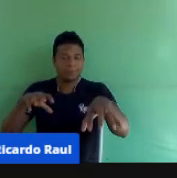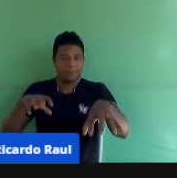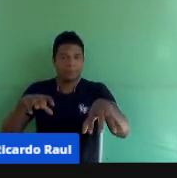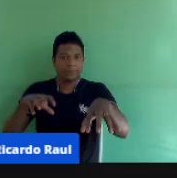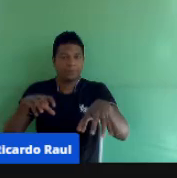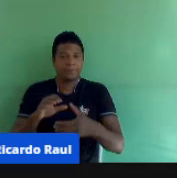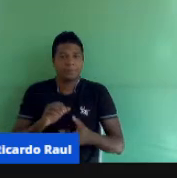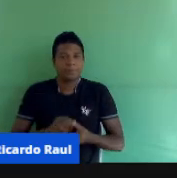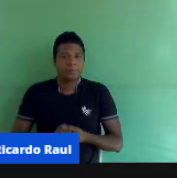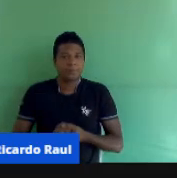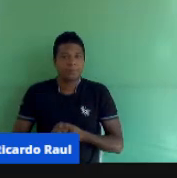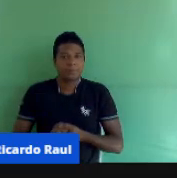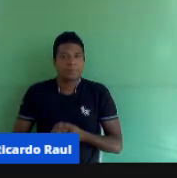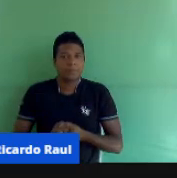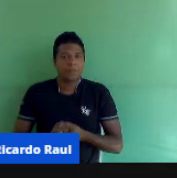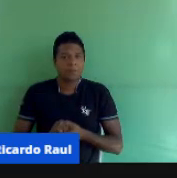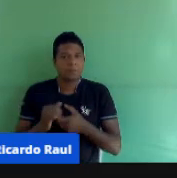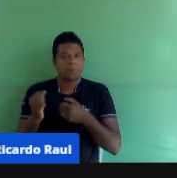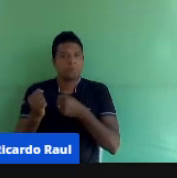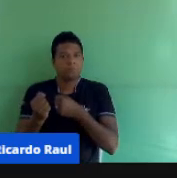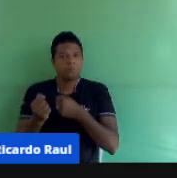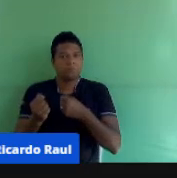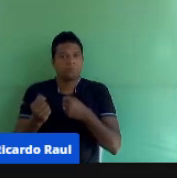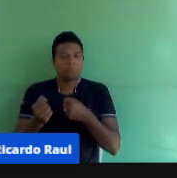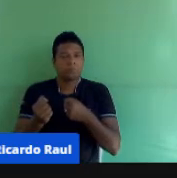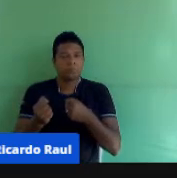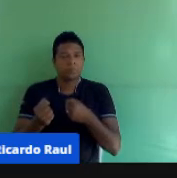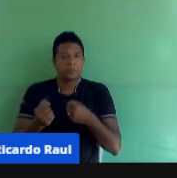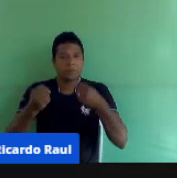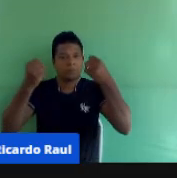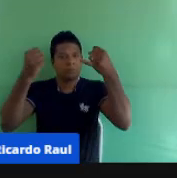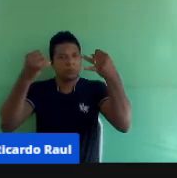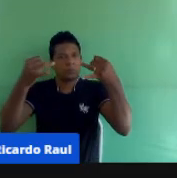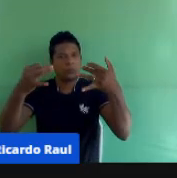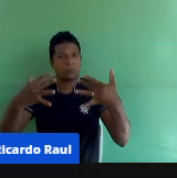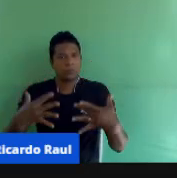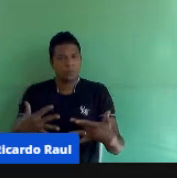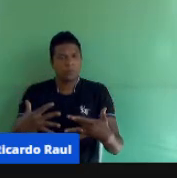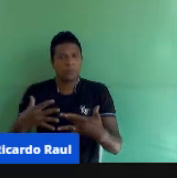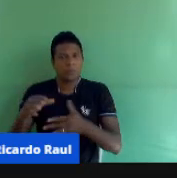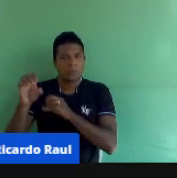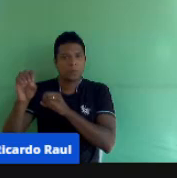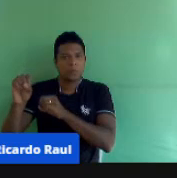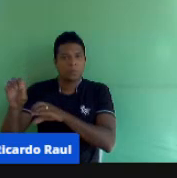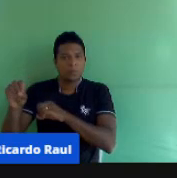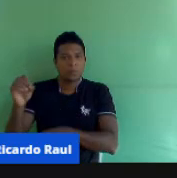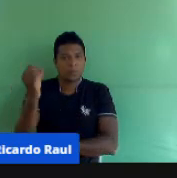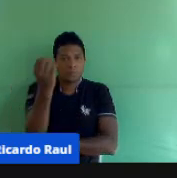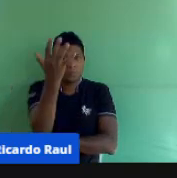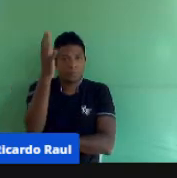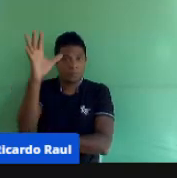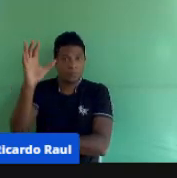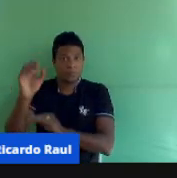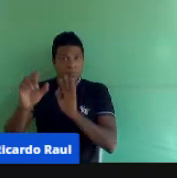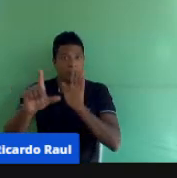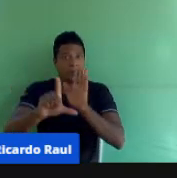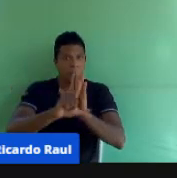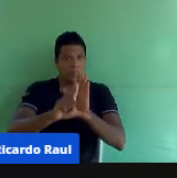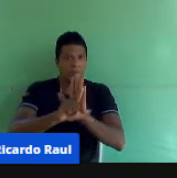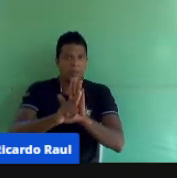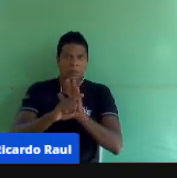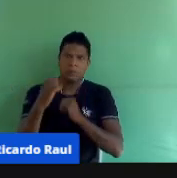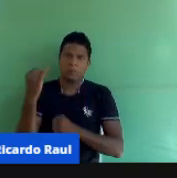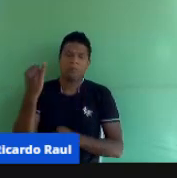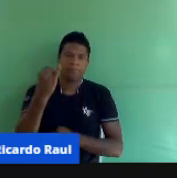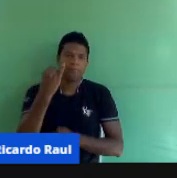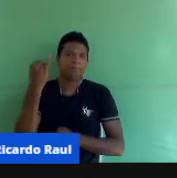Depois desse embasamento, então, da questão da educação ambiental e das leis que são muito importantes para a